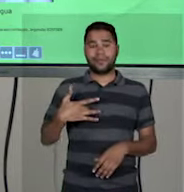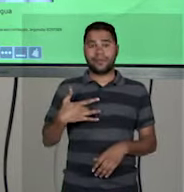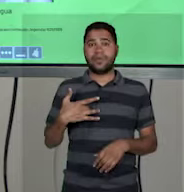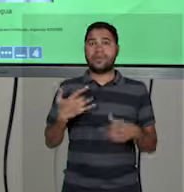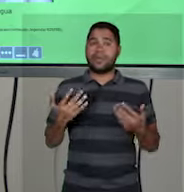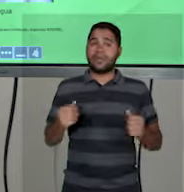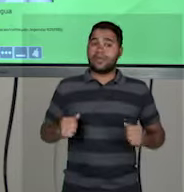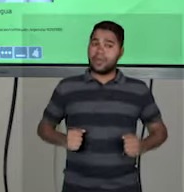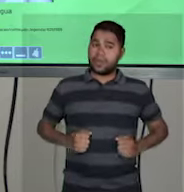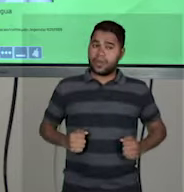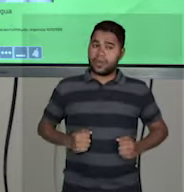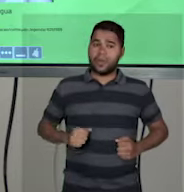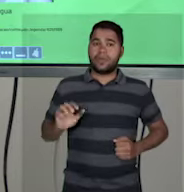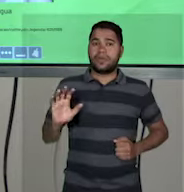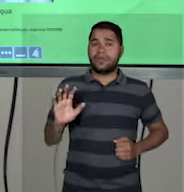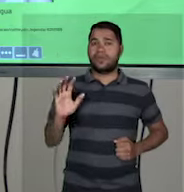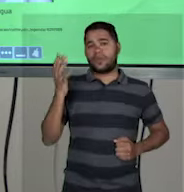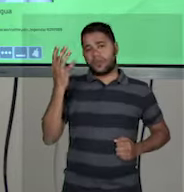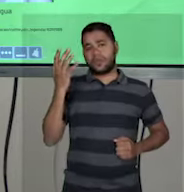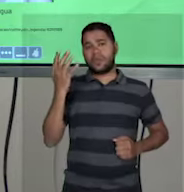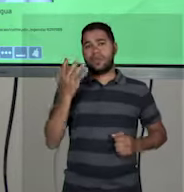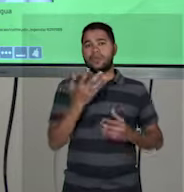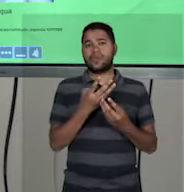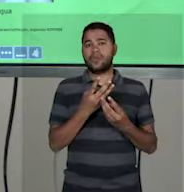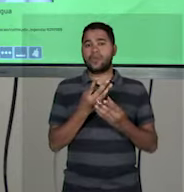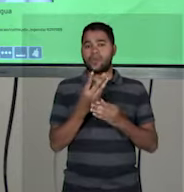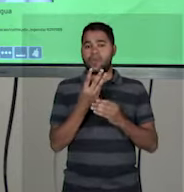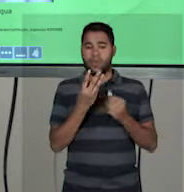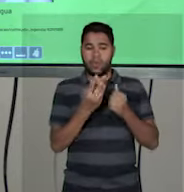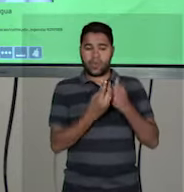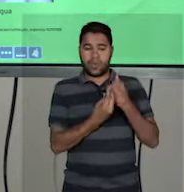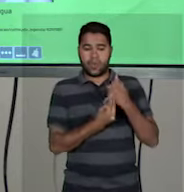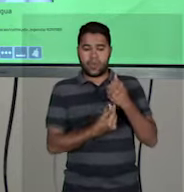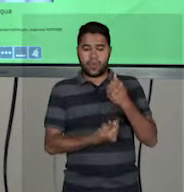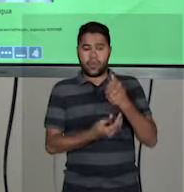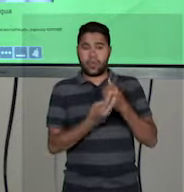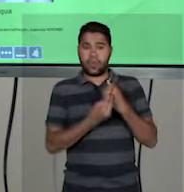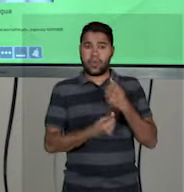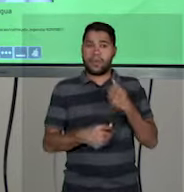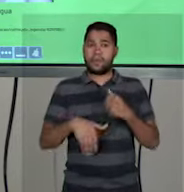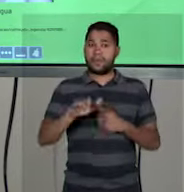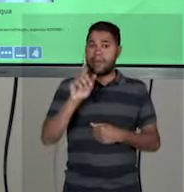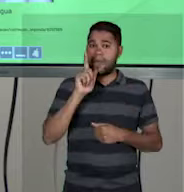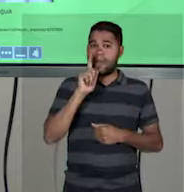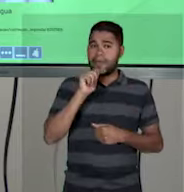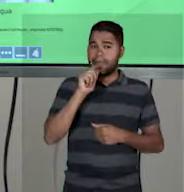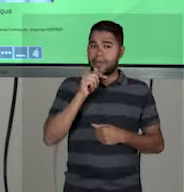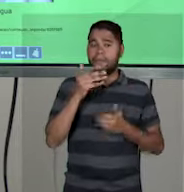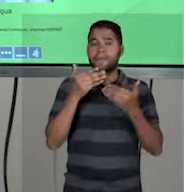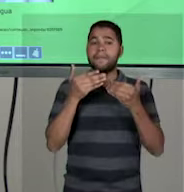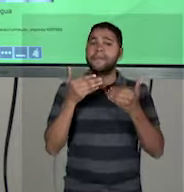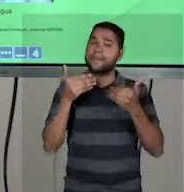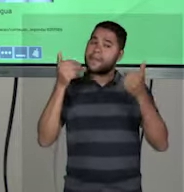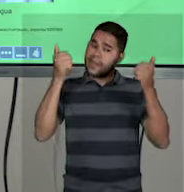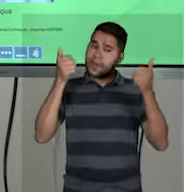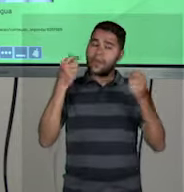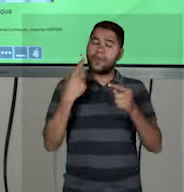rim para que ocorra o processo de filtração. Quanto mais água você bebe, melhor é porque